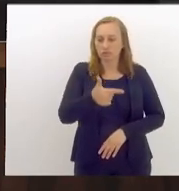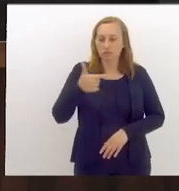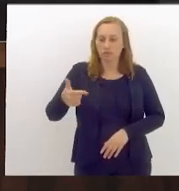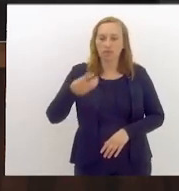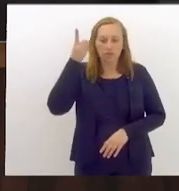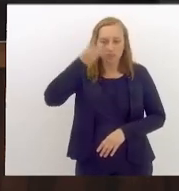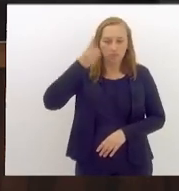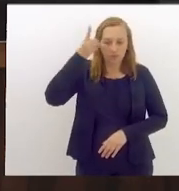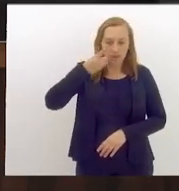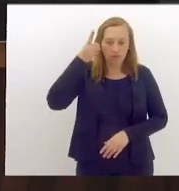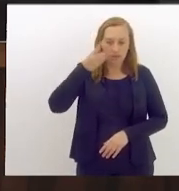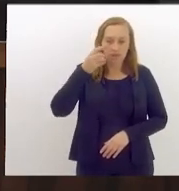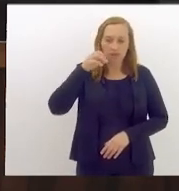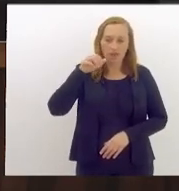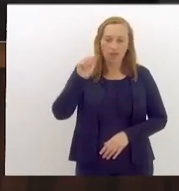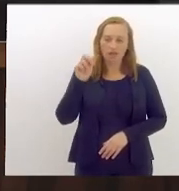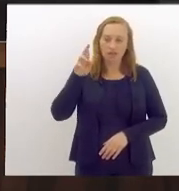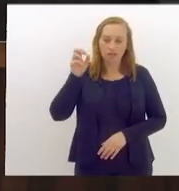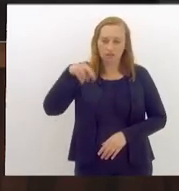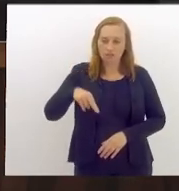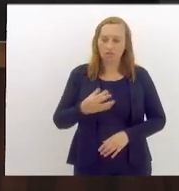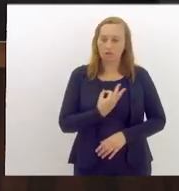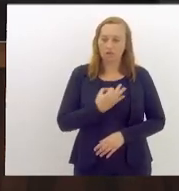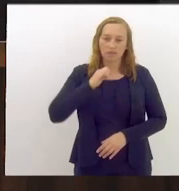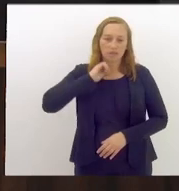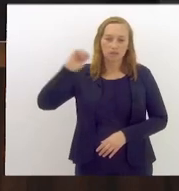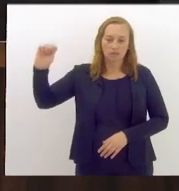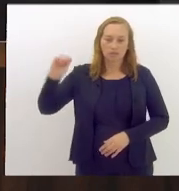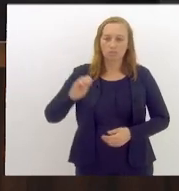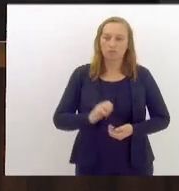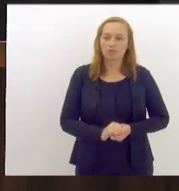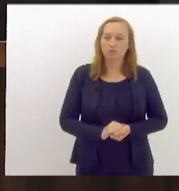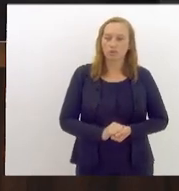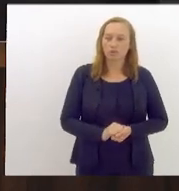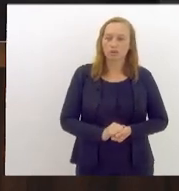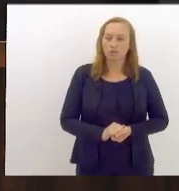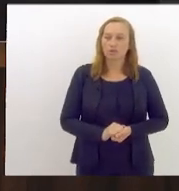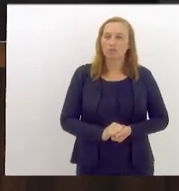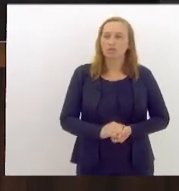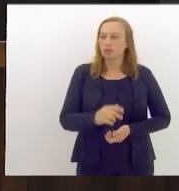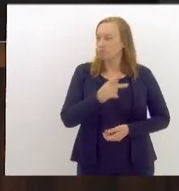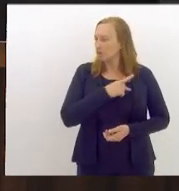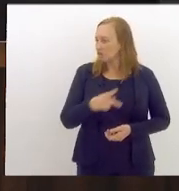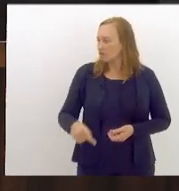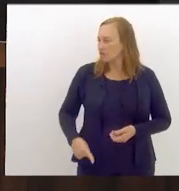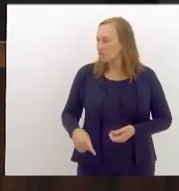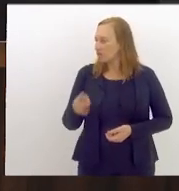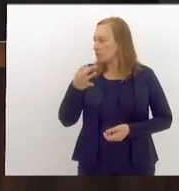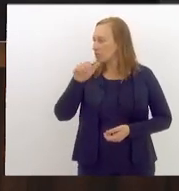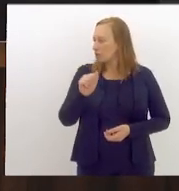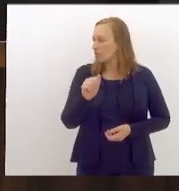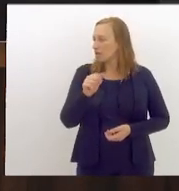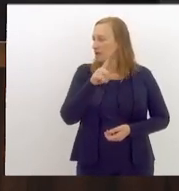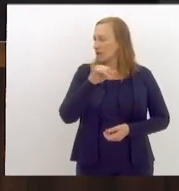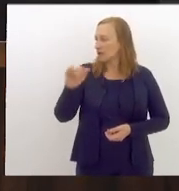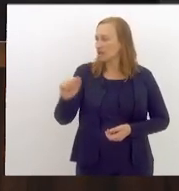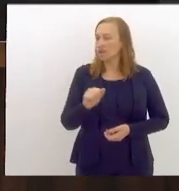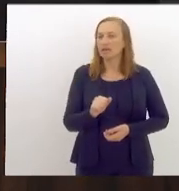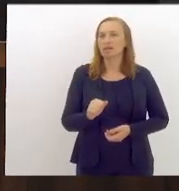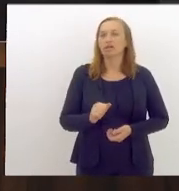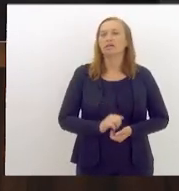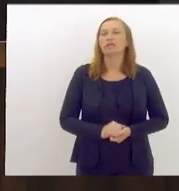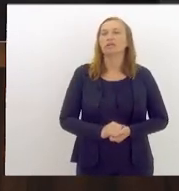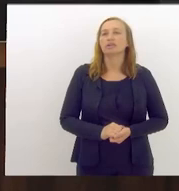autoria Deputado Anderson Alexandre concede medalha Tiradentes respectivo diplo prefeito de Araruama a senhora Lívia Soares Belo da